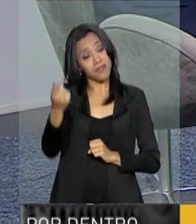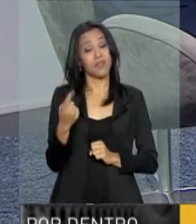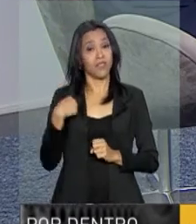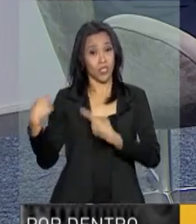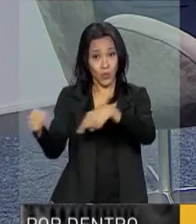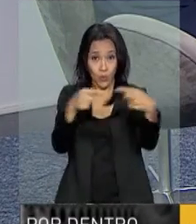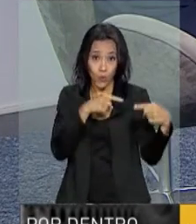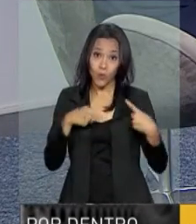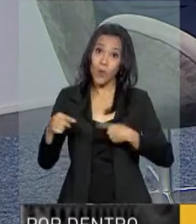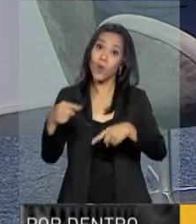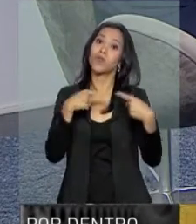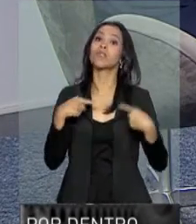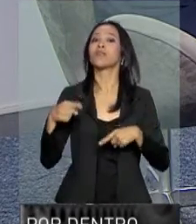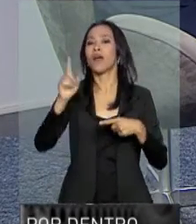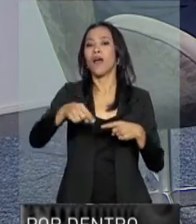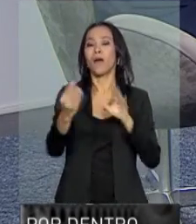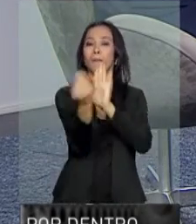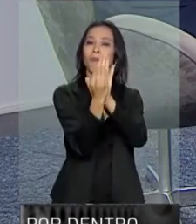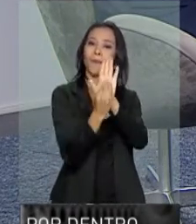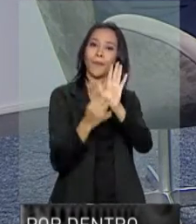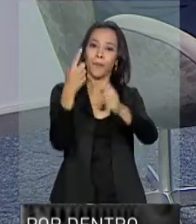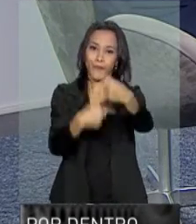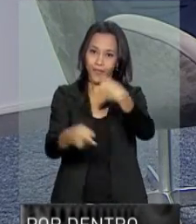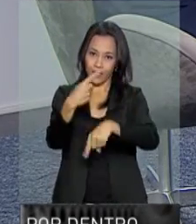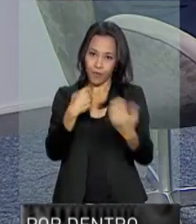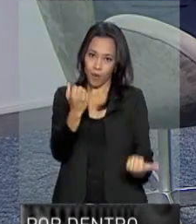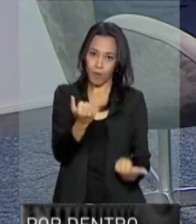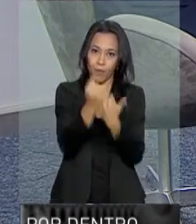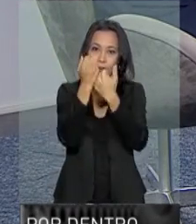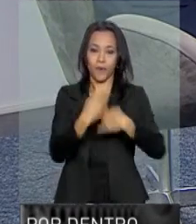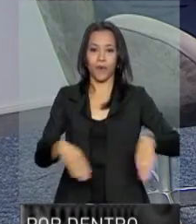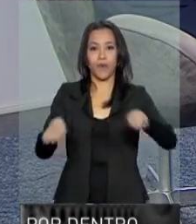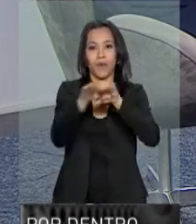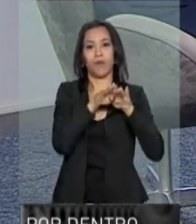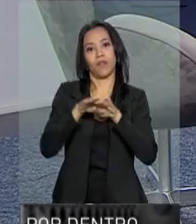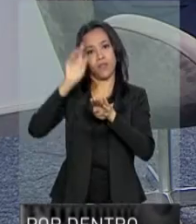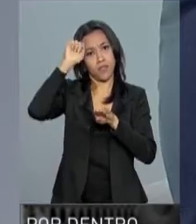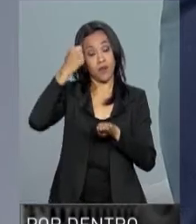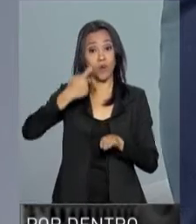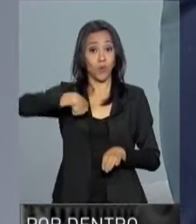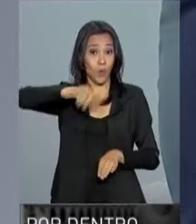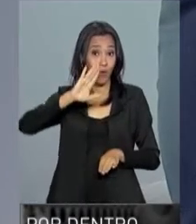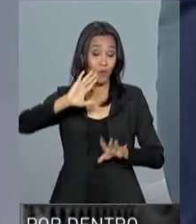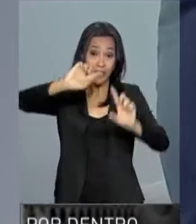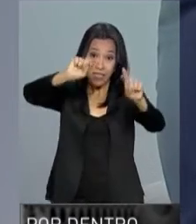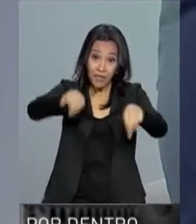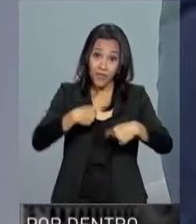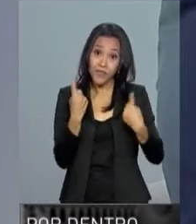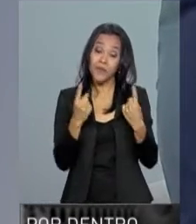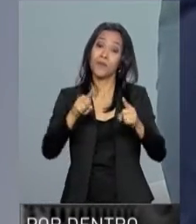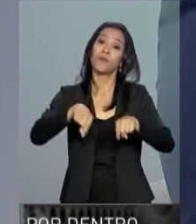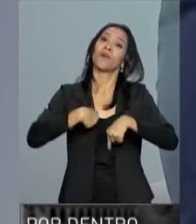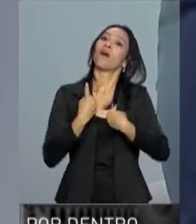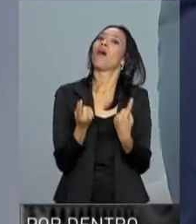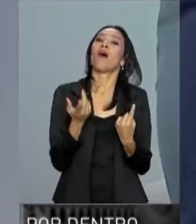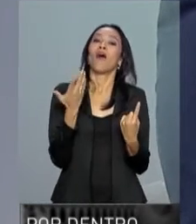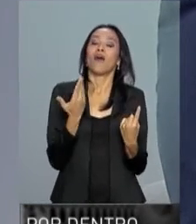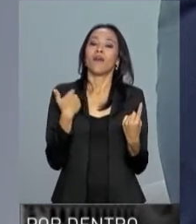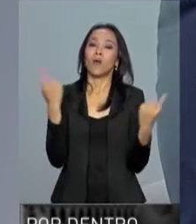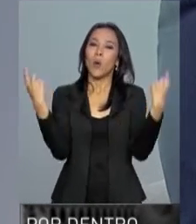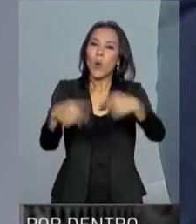discussões ela se torna em políticas públicas de promoção da igualdade de ação então nosso maior desafio é além de